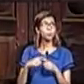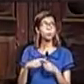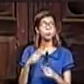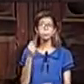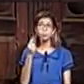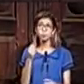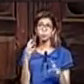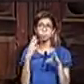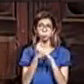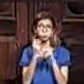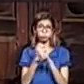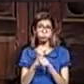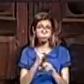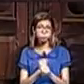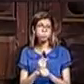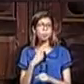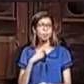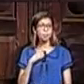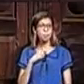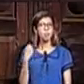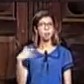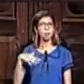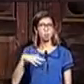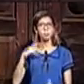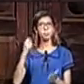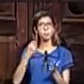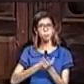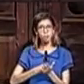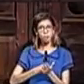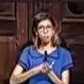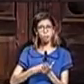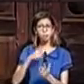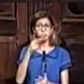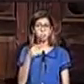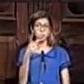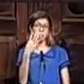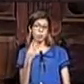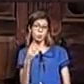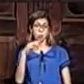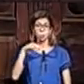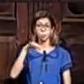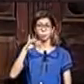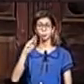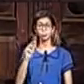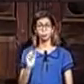orçamento tem um gasto previsto de 74 milhões